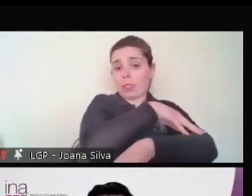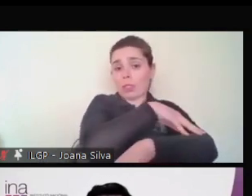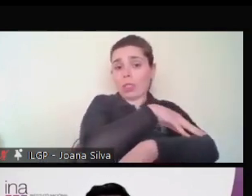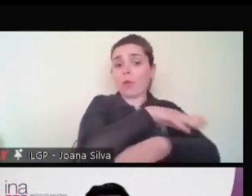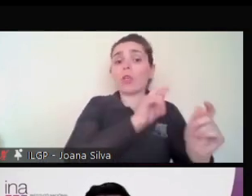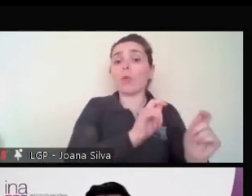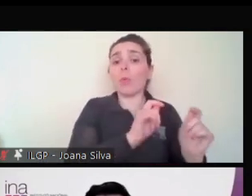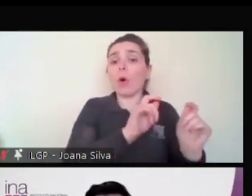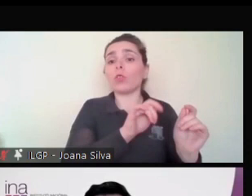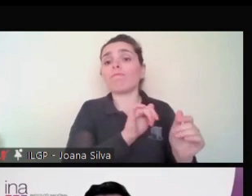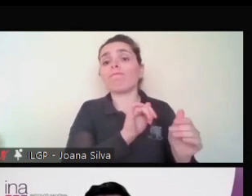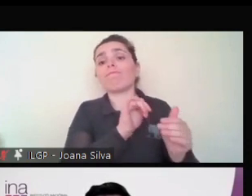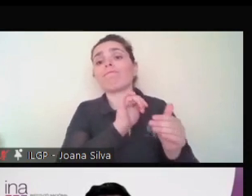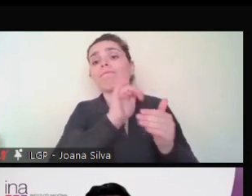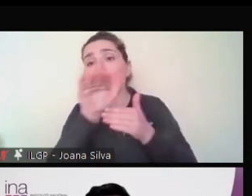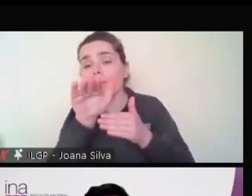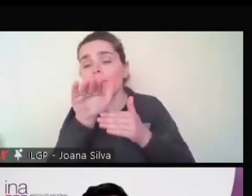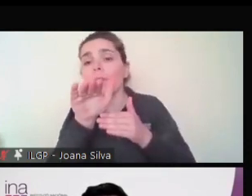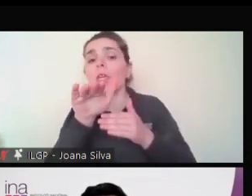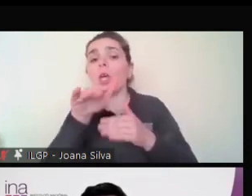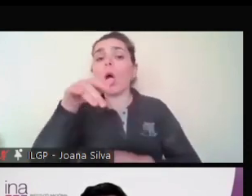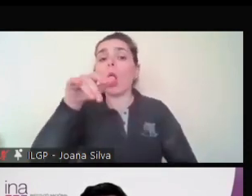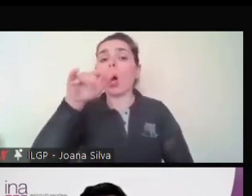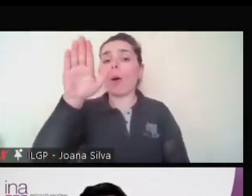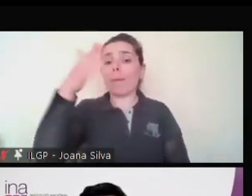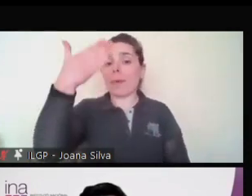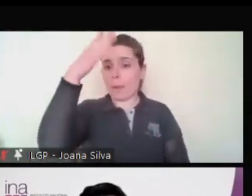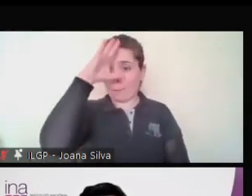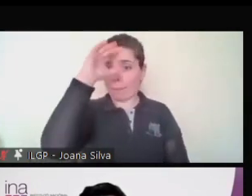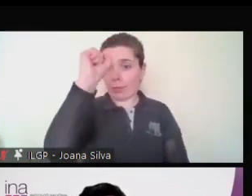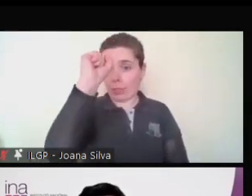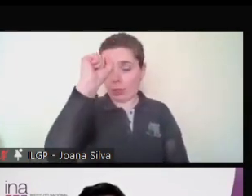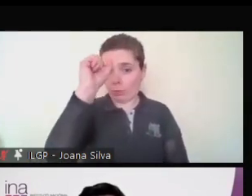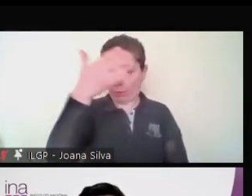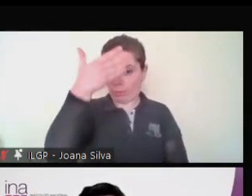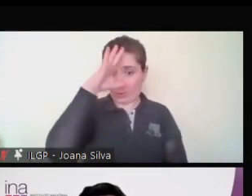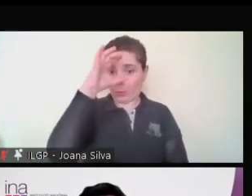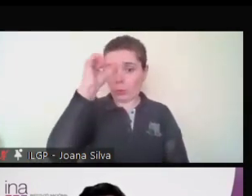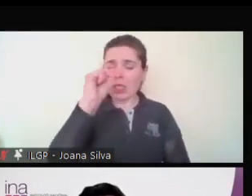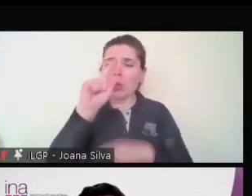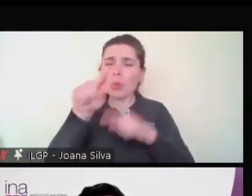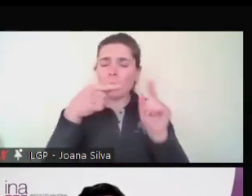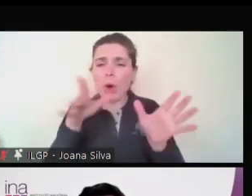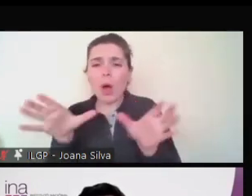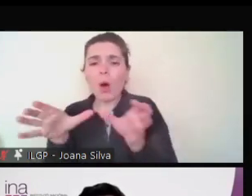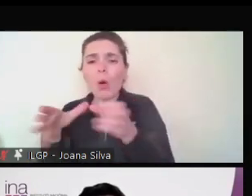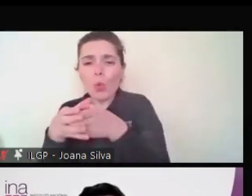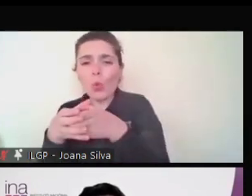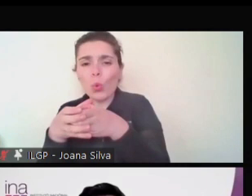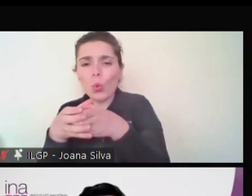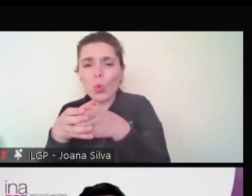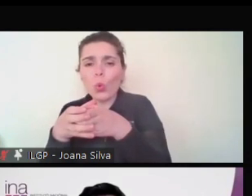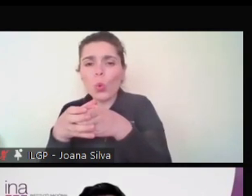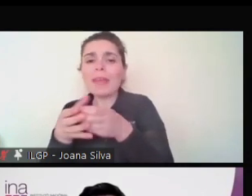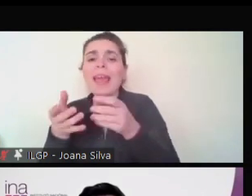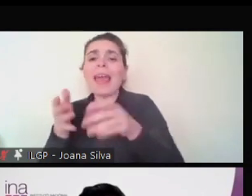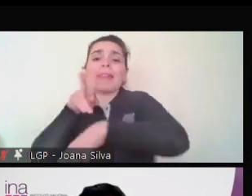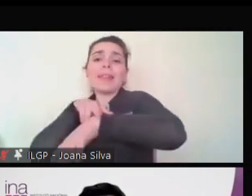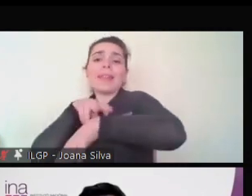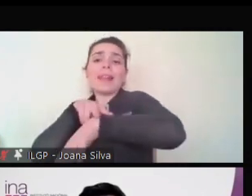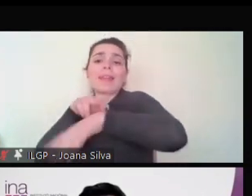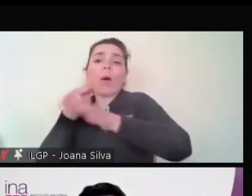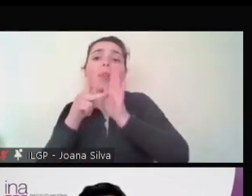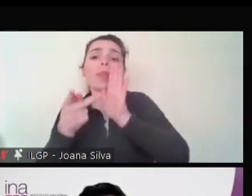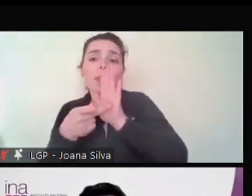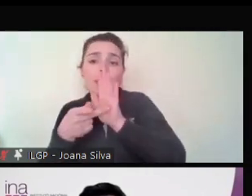Primeiro-Ministro, e, portanto, depois há um comitê de organização, um comitê de, digamos, de dinamização, que a gente chama de direção técnica, e o que eu queria aqui chamar a